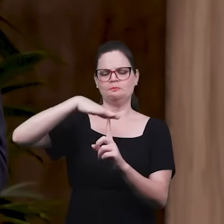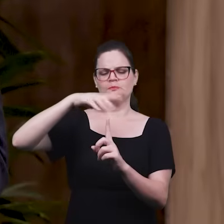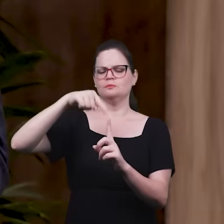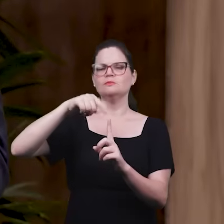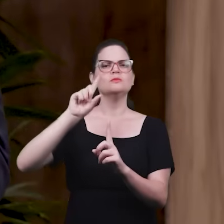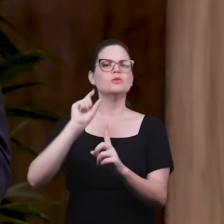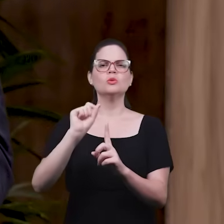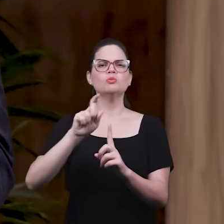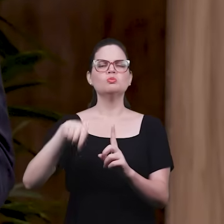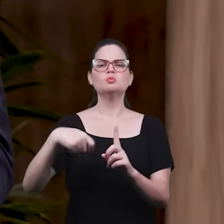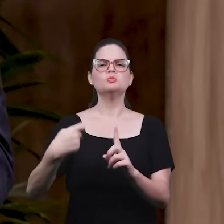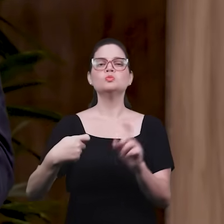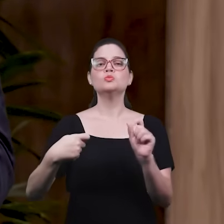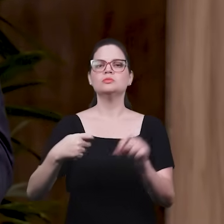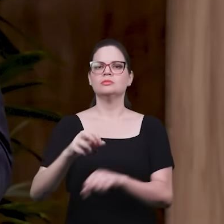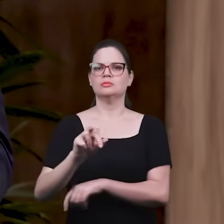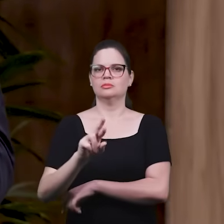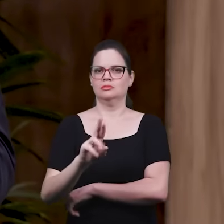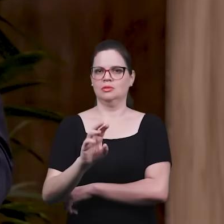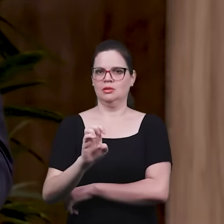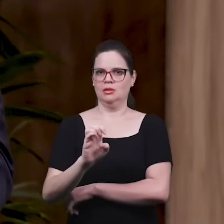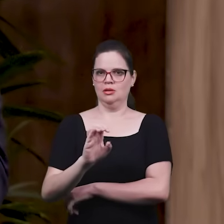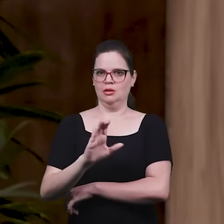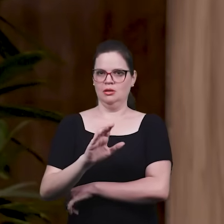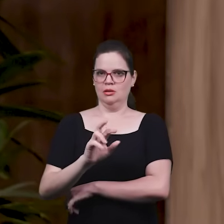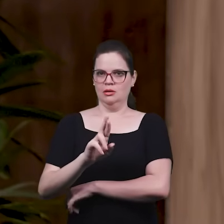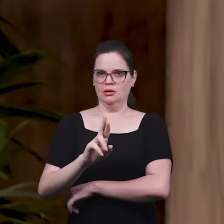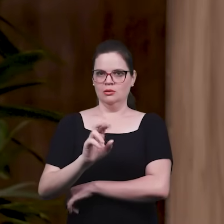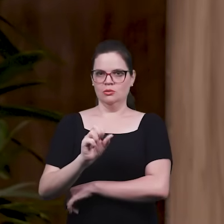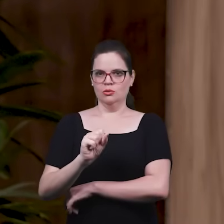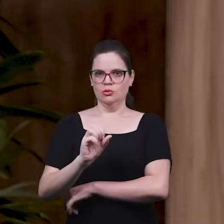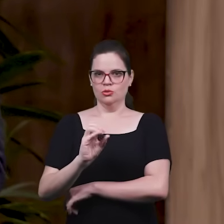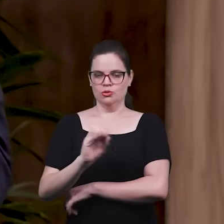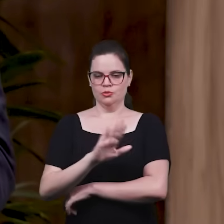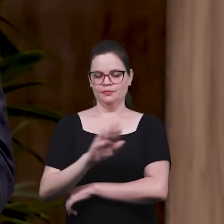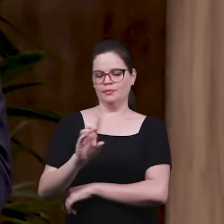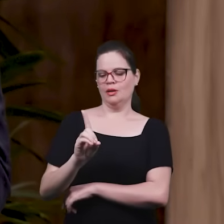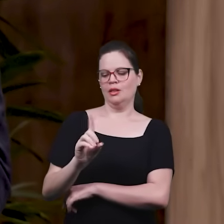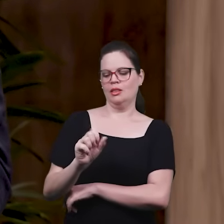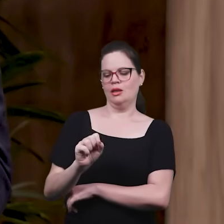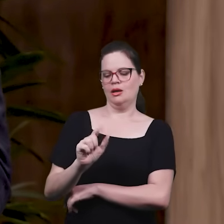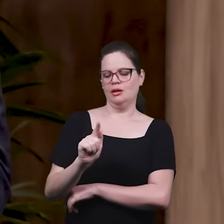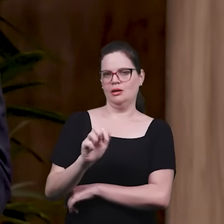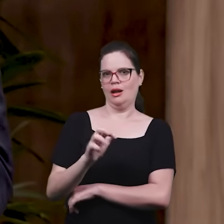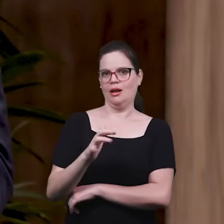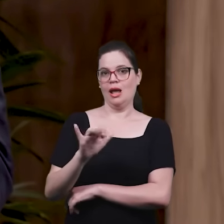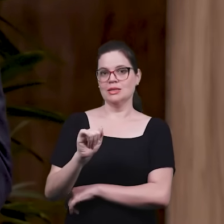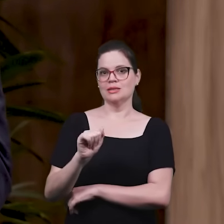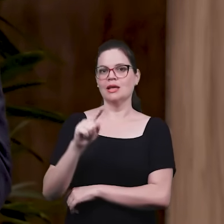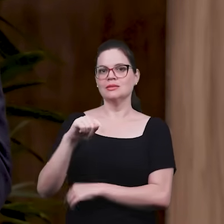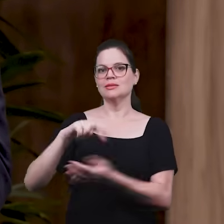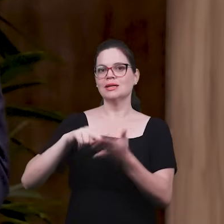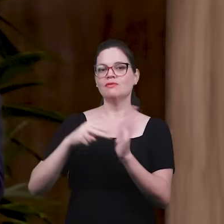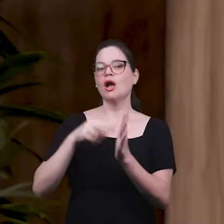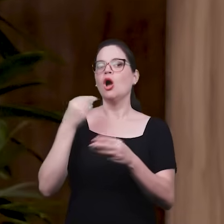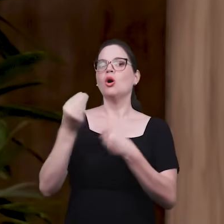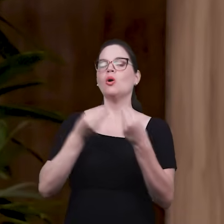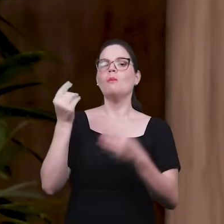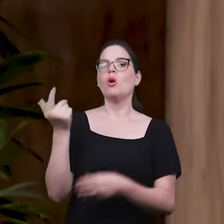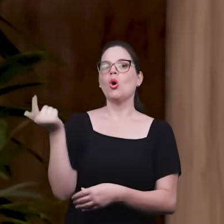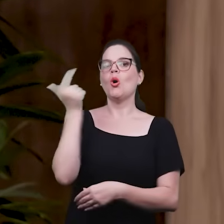a oração, que nós podemos buscar ao Senhor o jejum, são muito importantes. Por quê? Porque